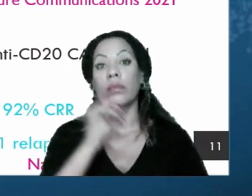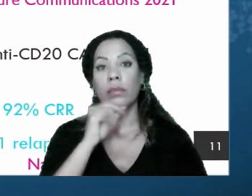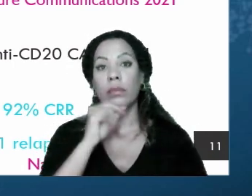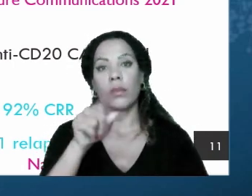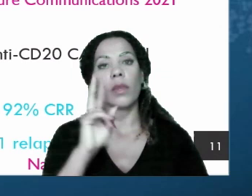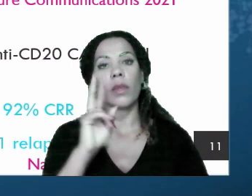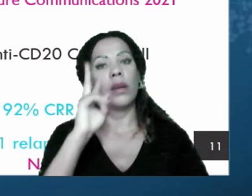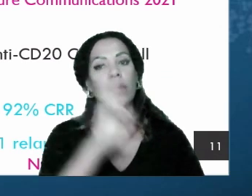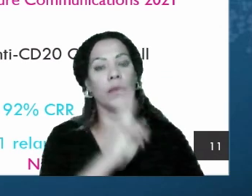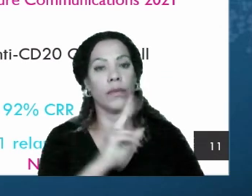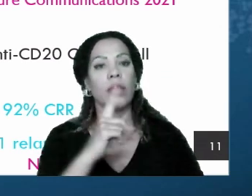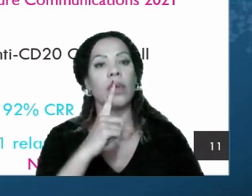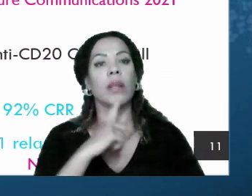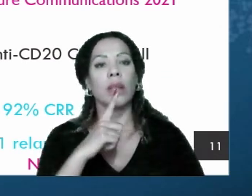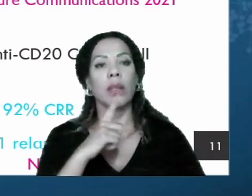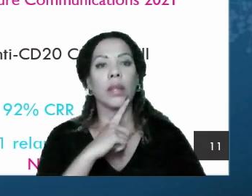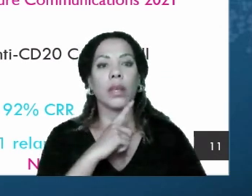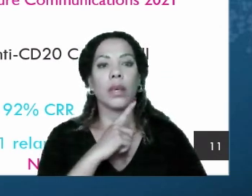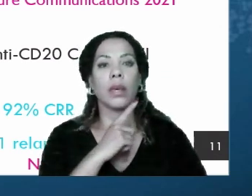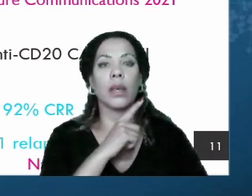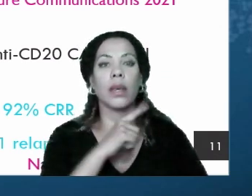nós tivemos